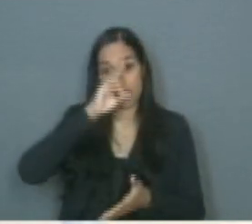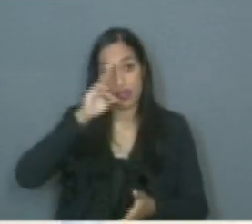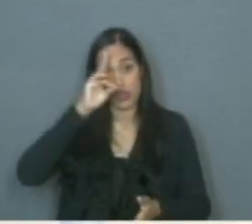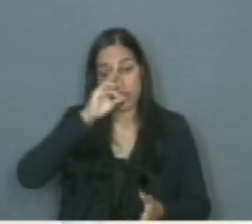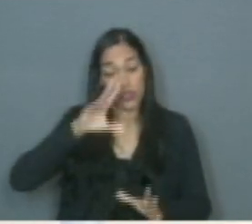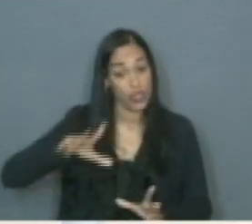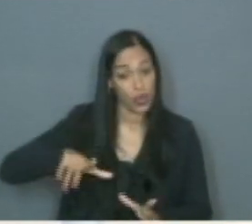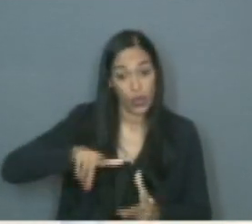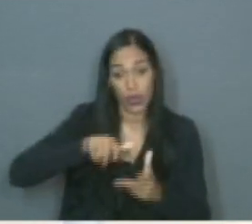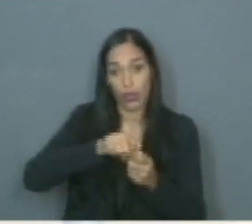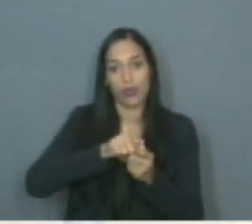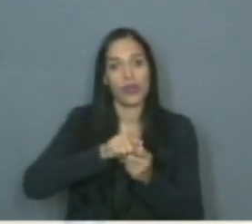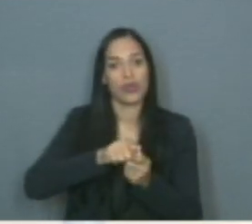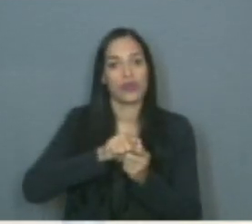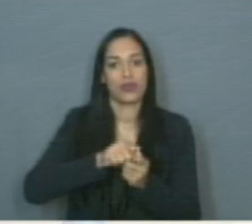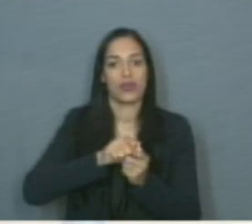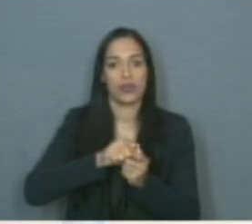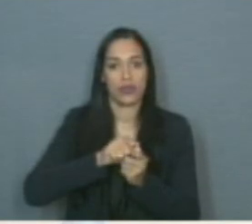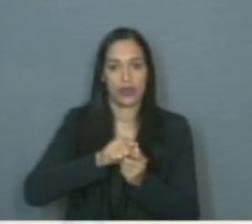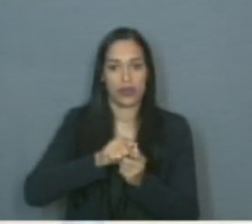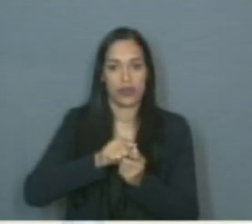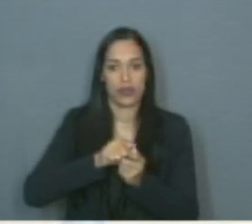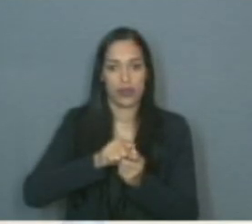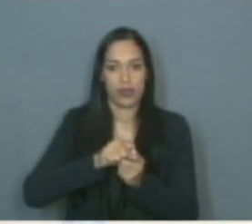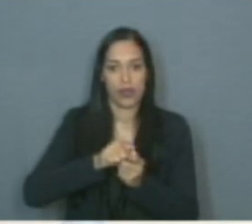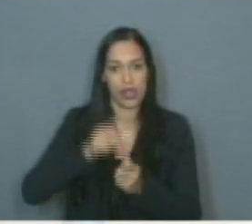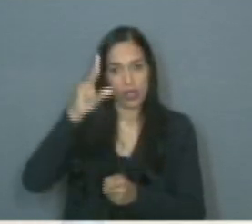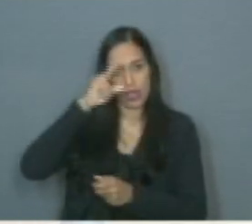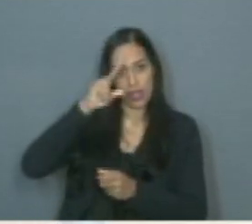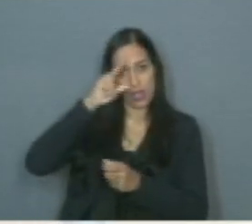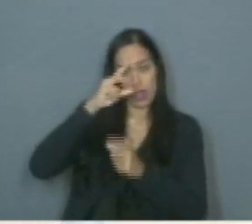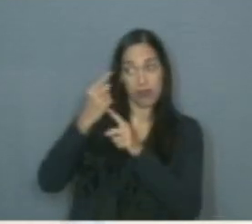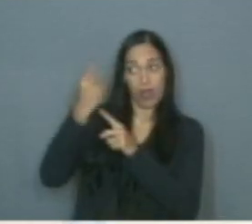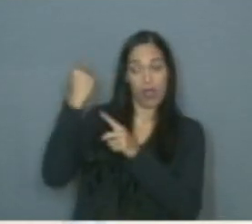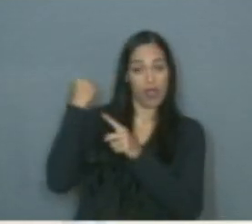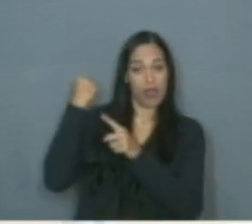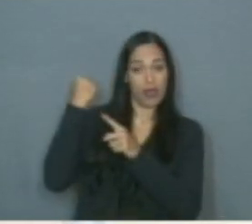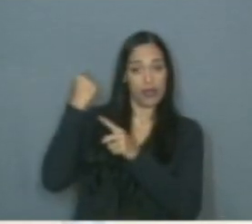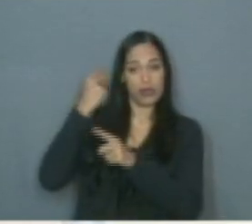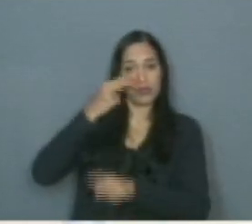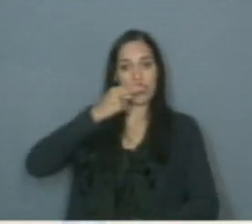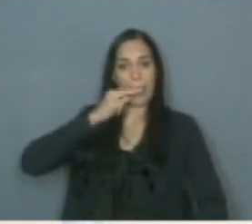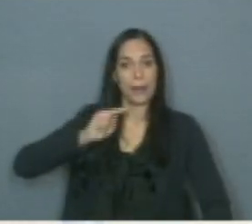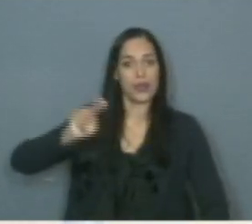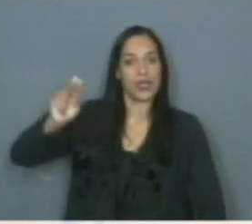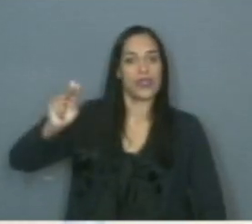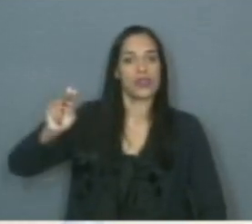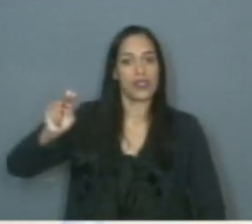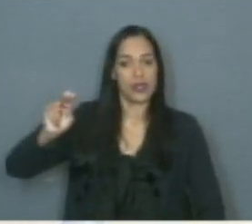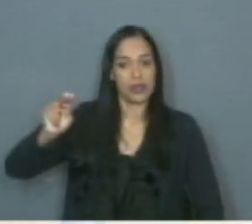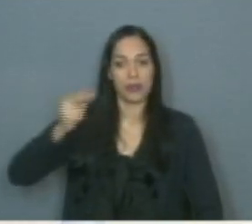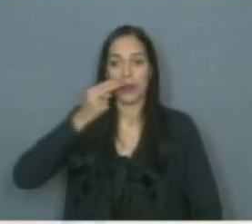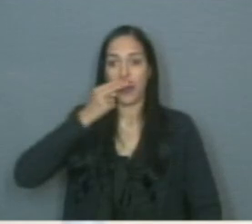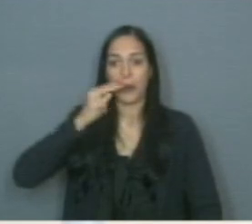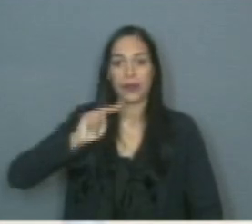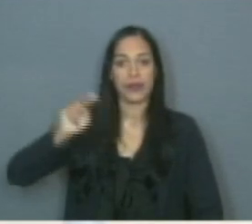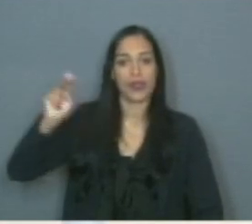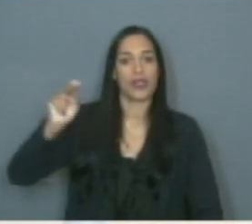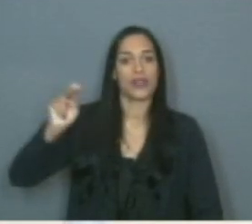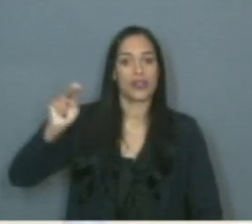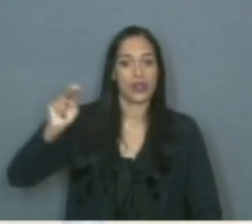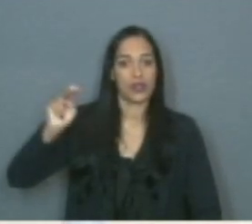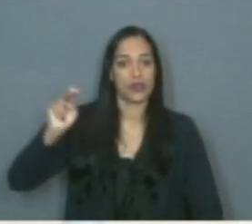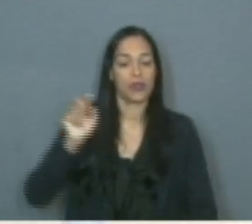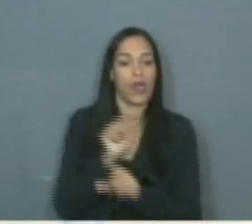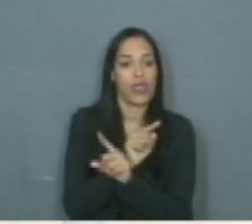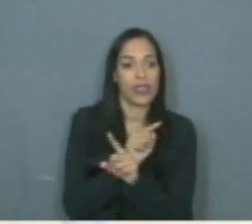do mundo e quer fazer revisionismo histórico com o nazismo e dizer que o nazismo não